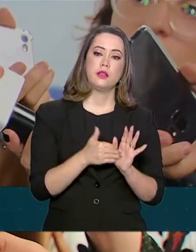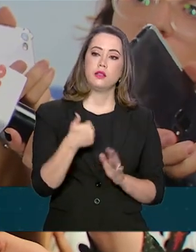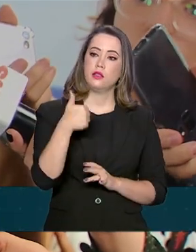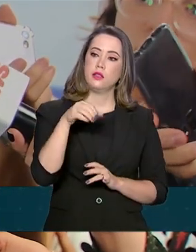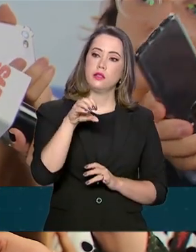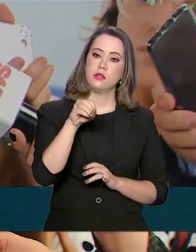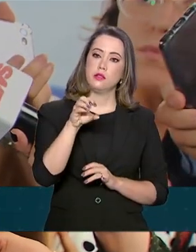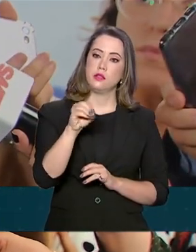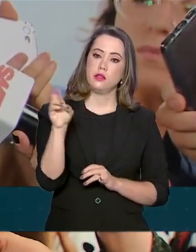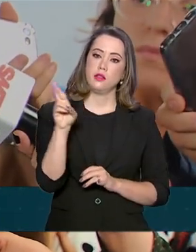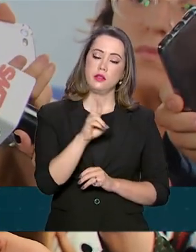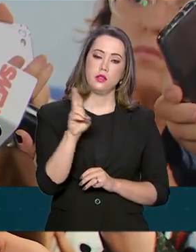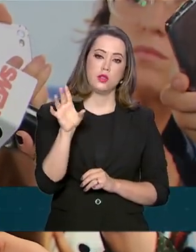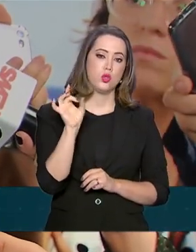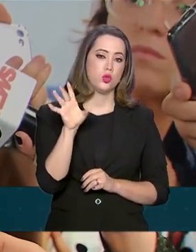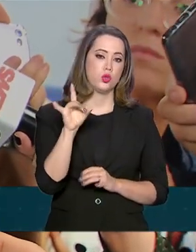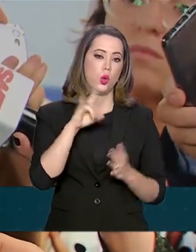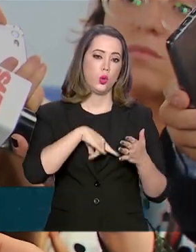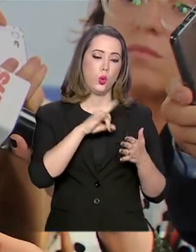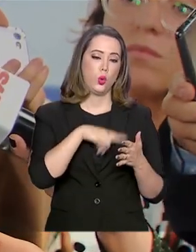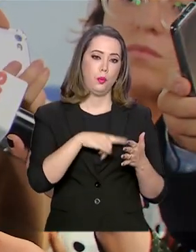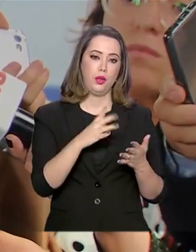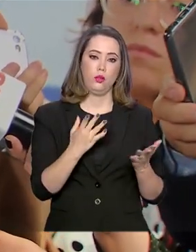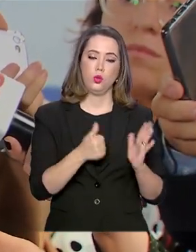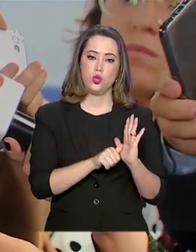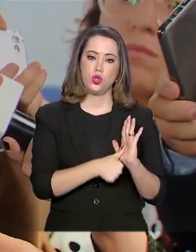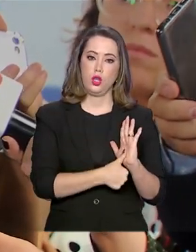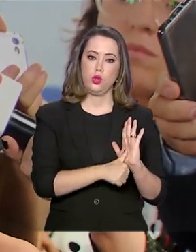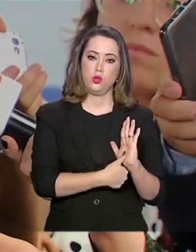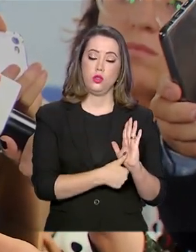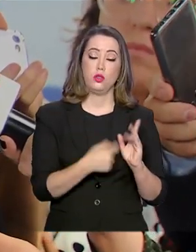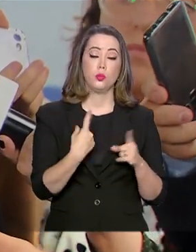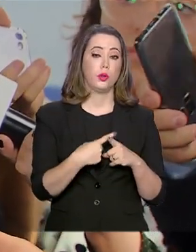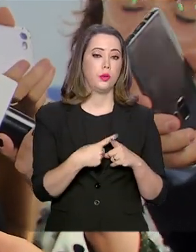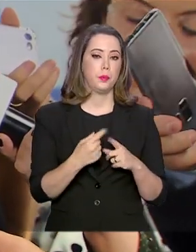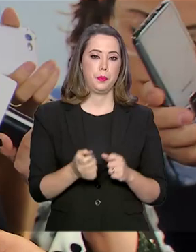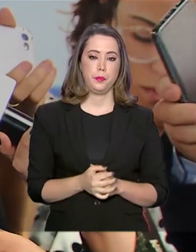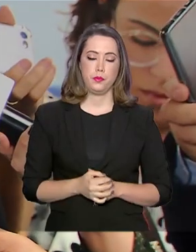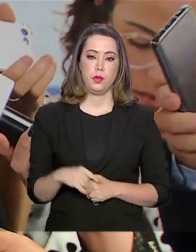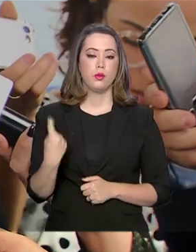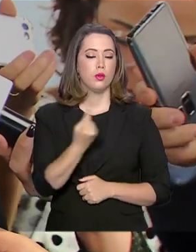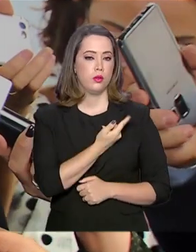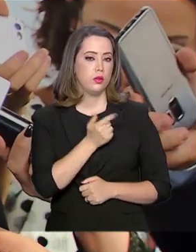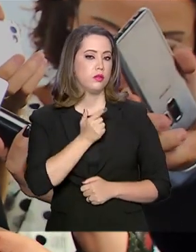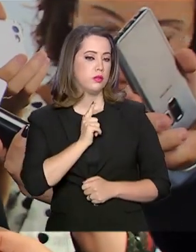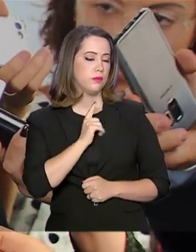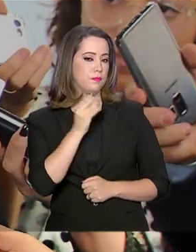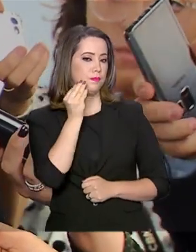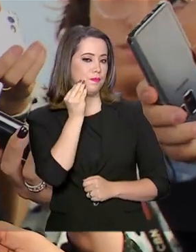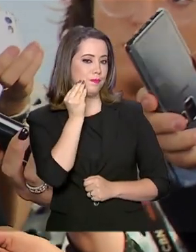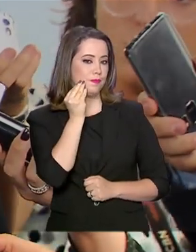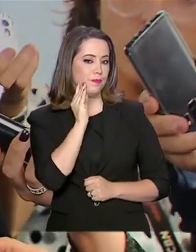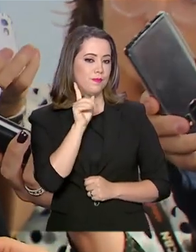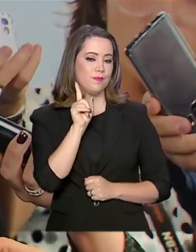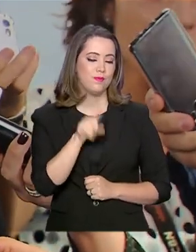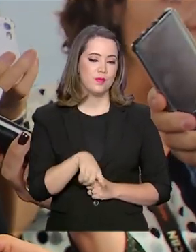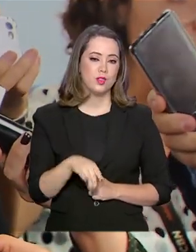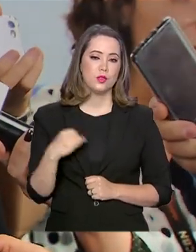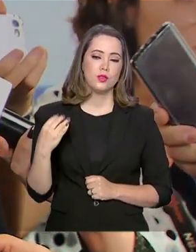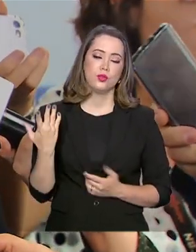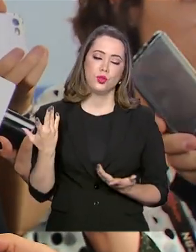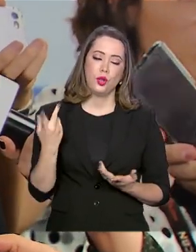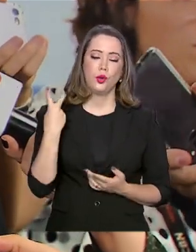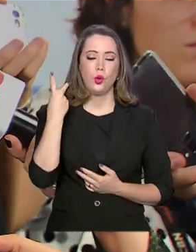reais, há apenas o documento de identidade. E por quê? Nós temos a experiência de que é muito